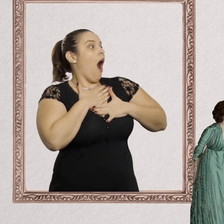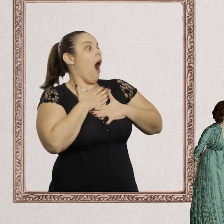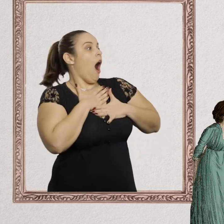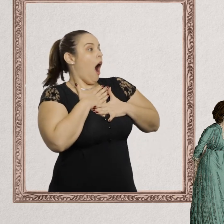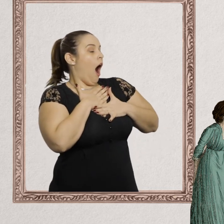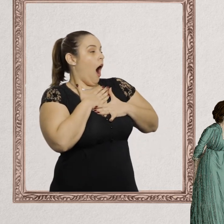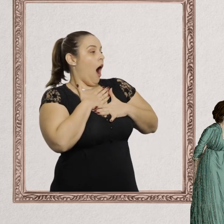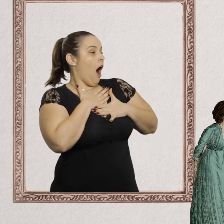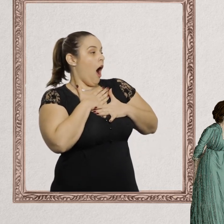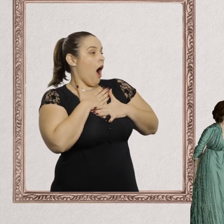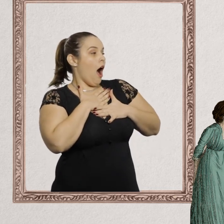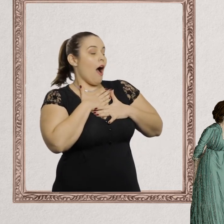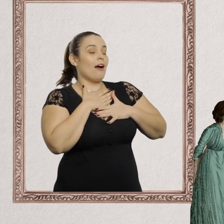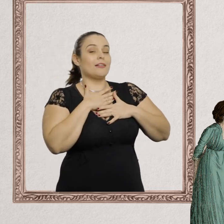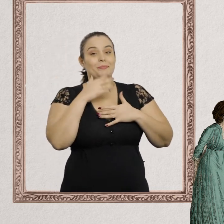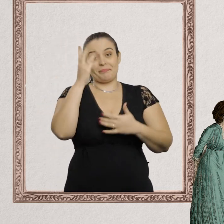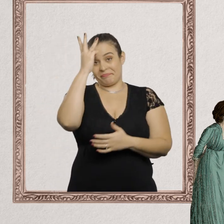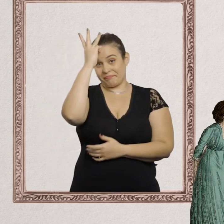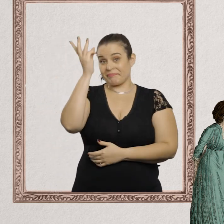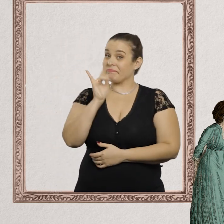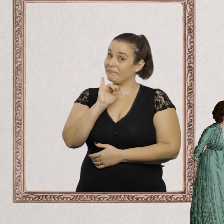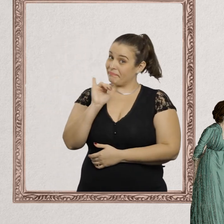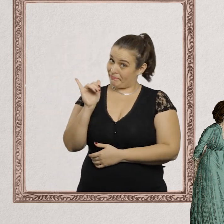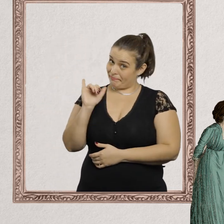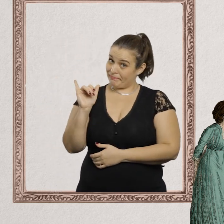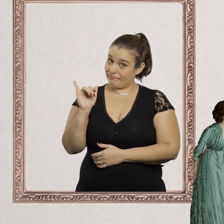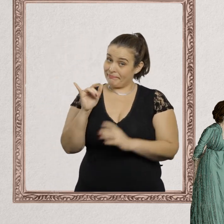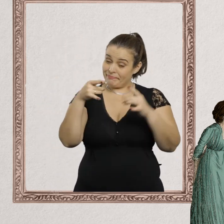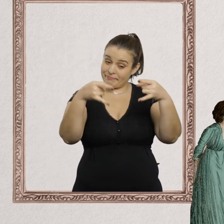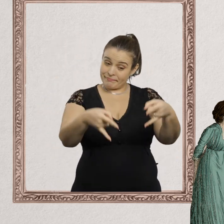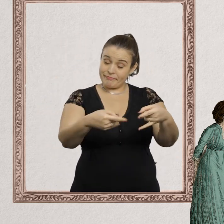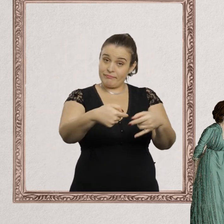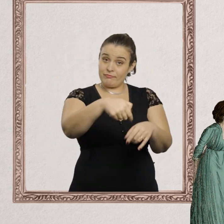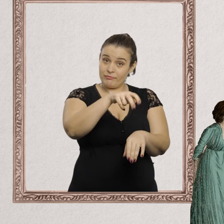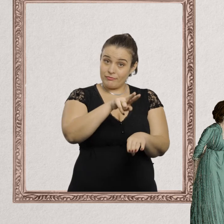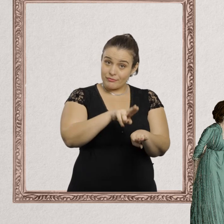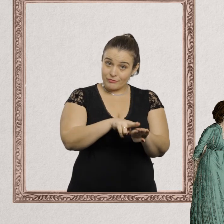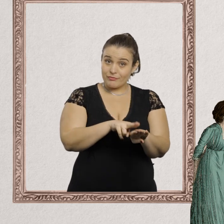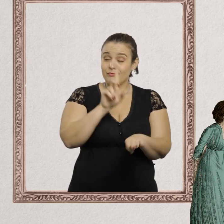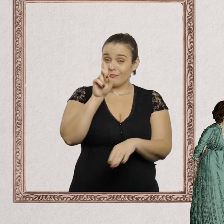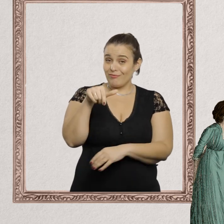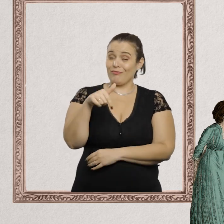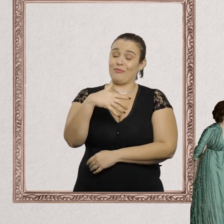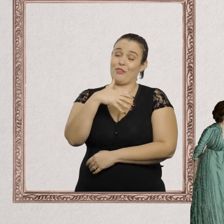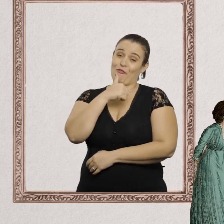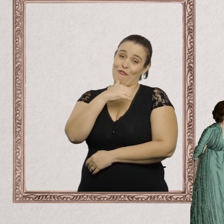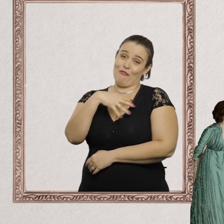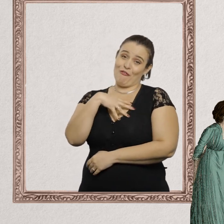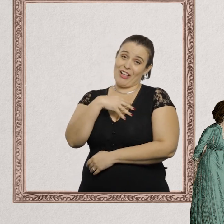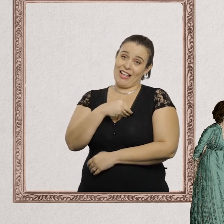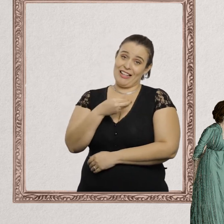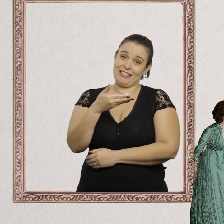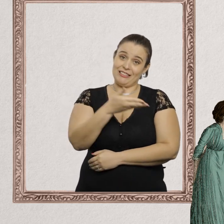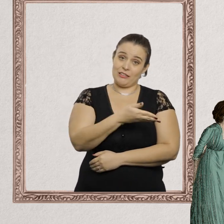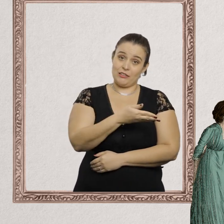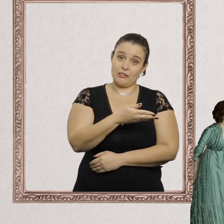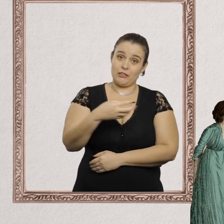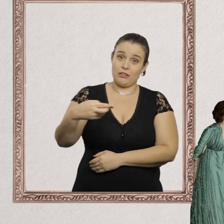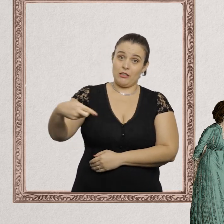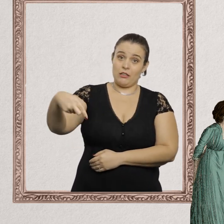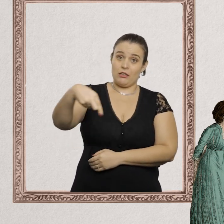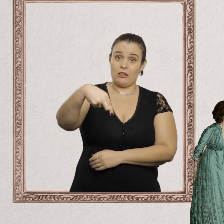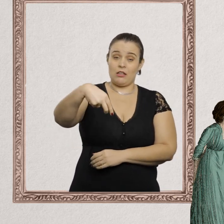Wendy e soltou um grito de dor. Wendy contou para Peter que a criança que dormia na cama era sua